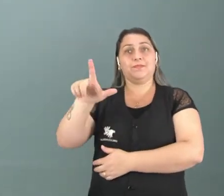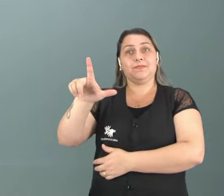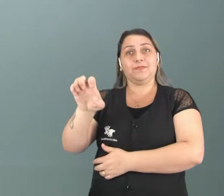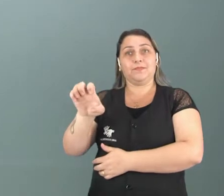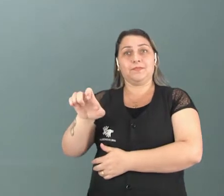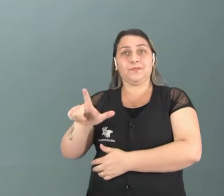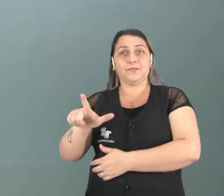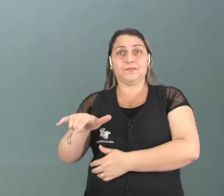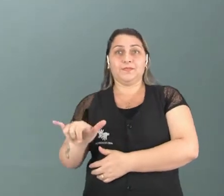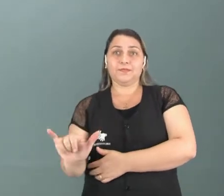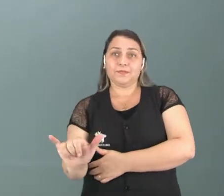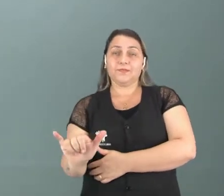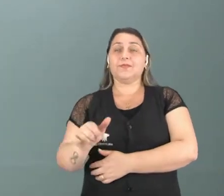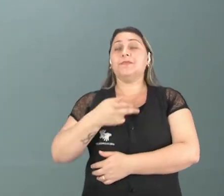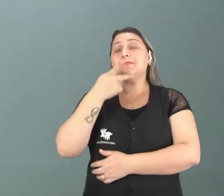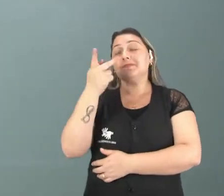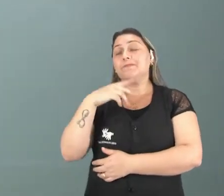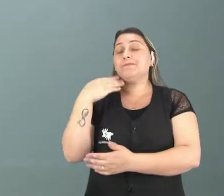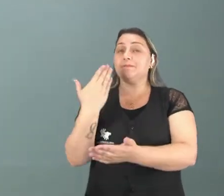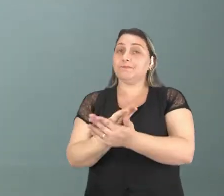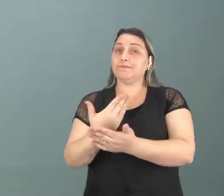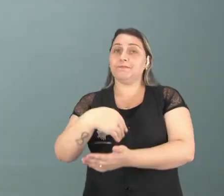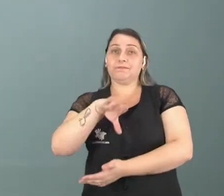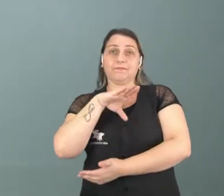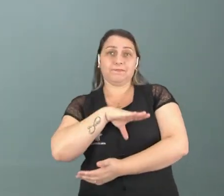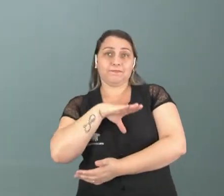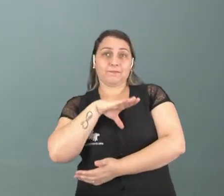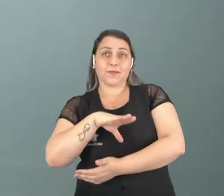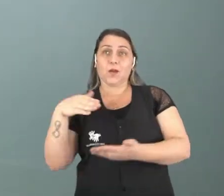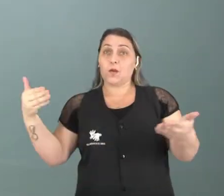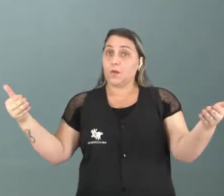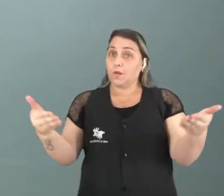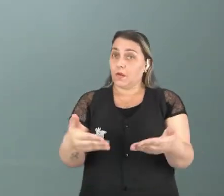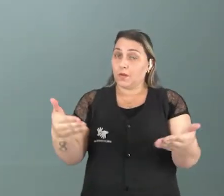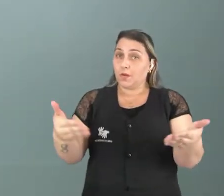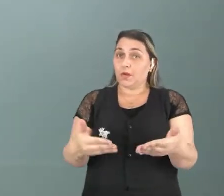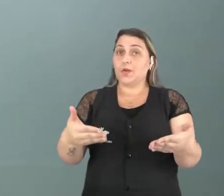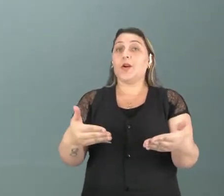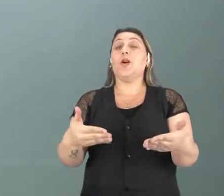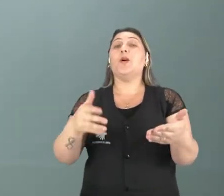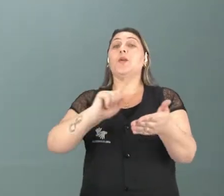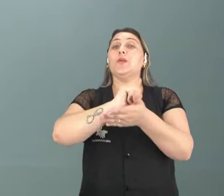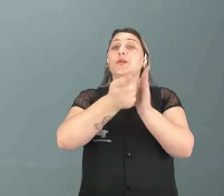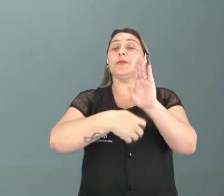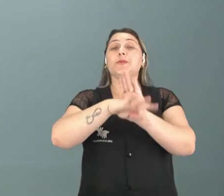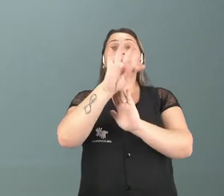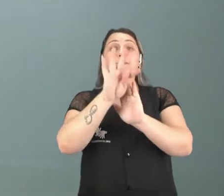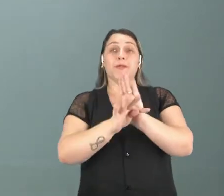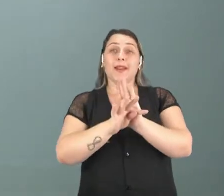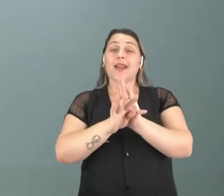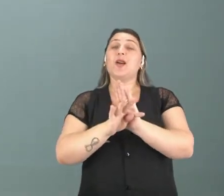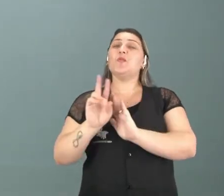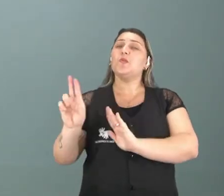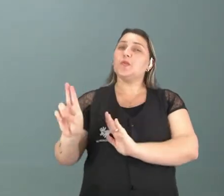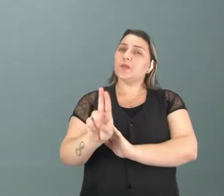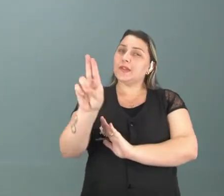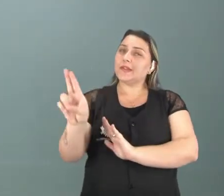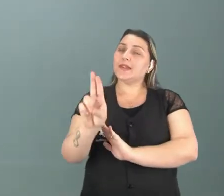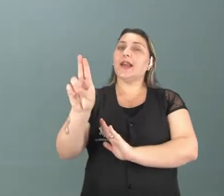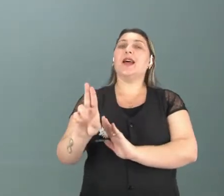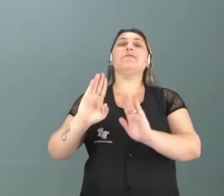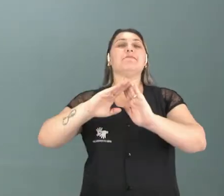Deli, tá? E como eu falei, a nossa aula é de língua portuguesa. Então, hoje nós vamos trabalhar um gênero textual muito usado no